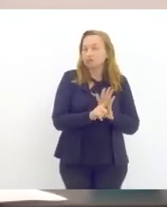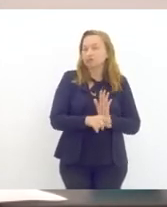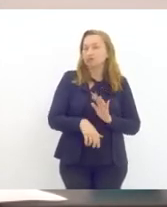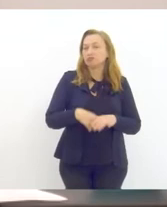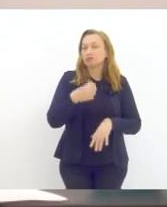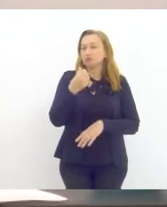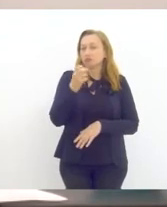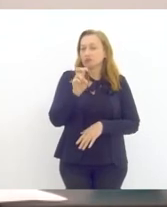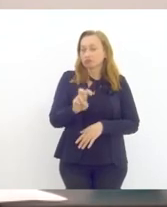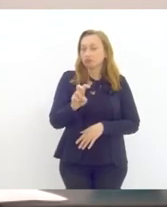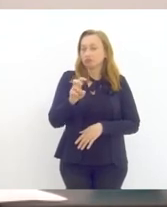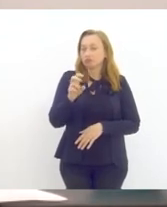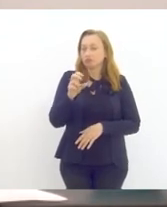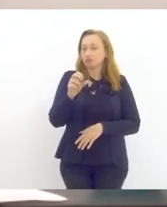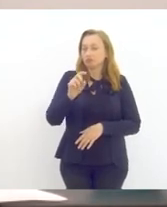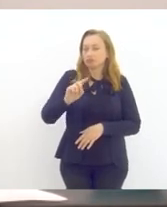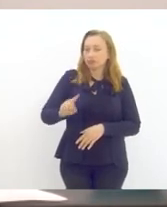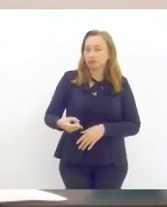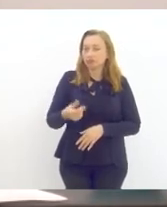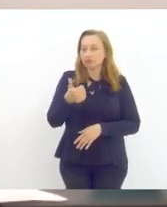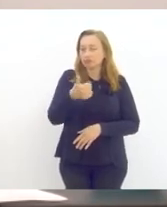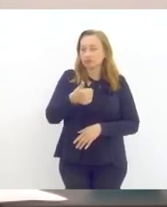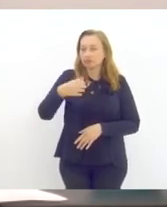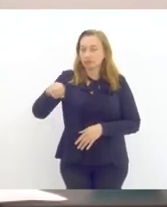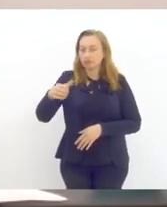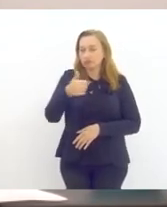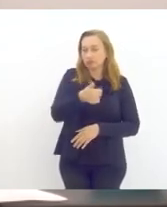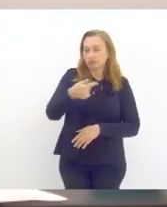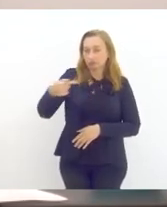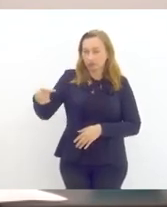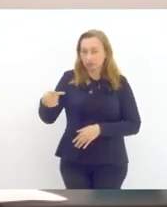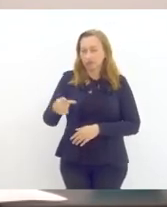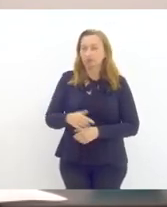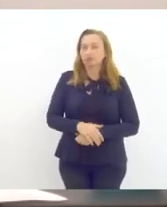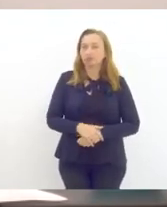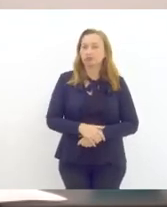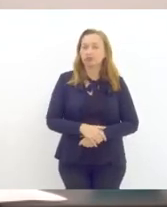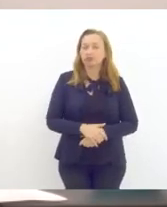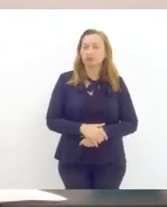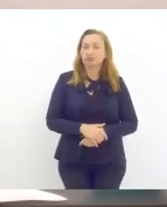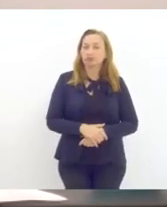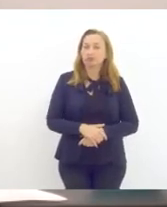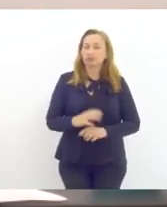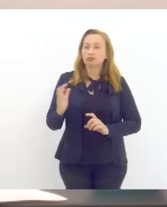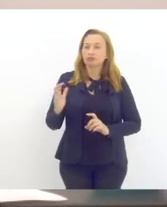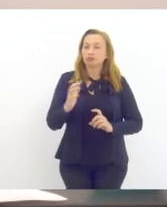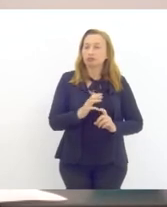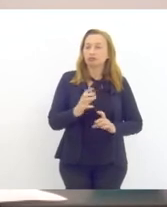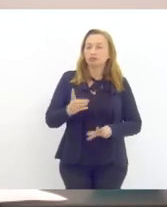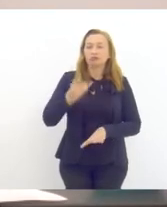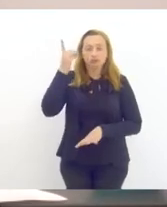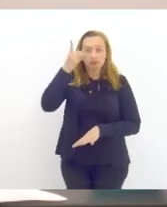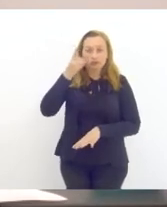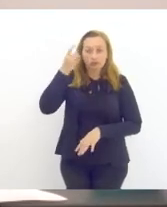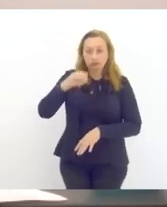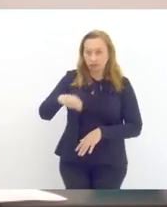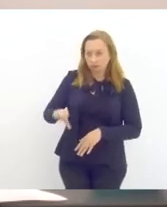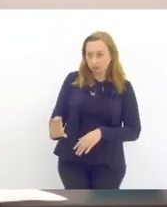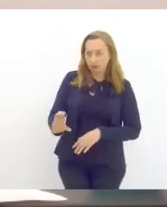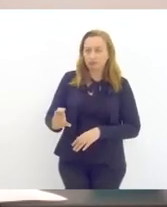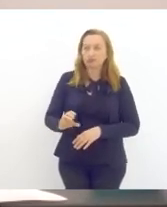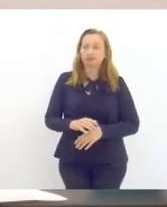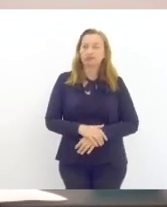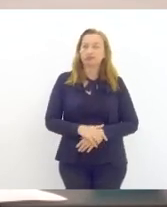5.100, de 2017, cujo um dos maiores defensores é o deputado Carlos Mink,